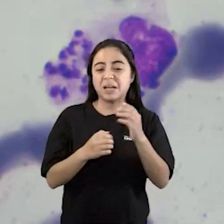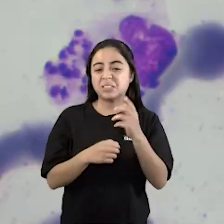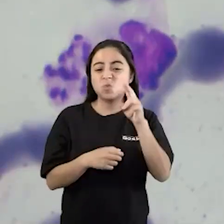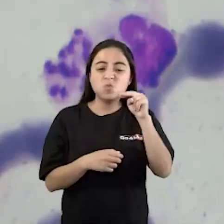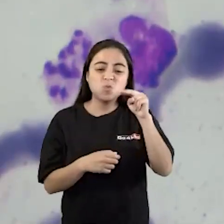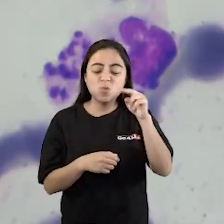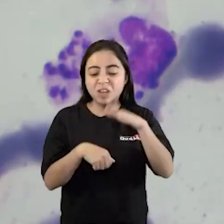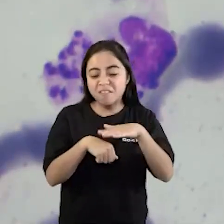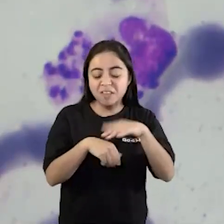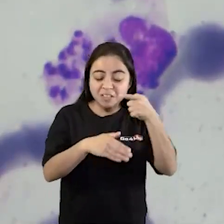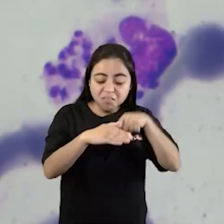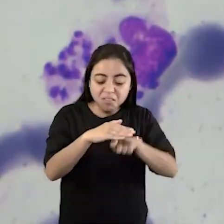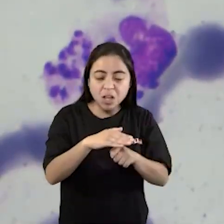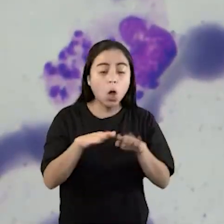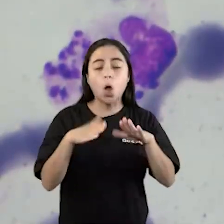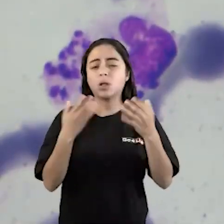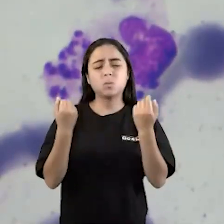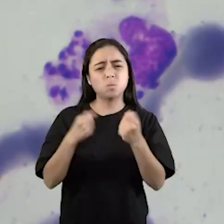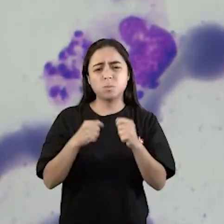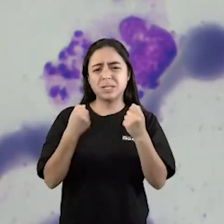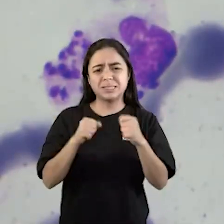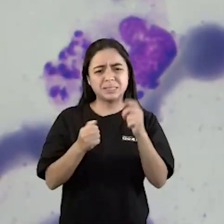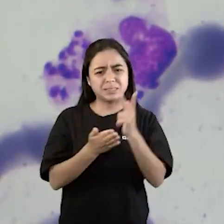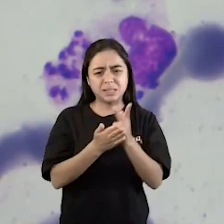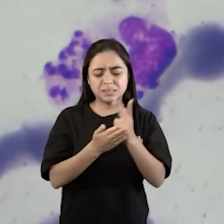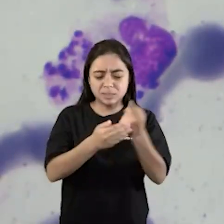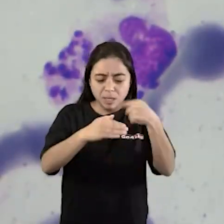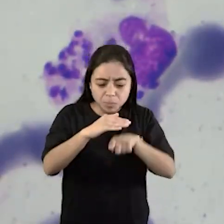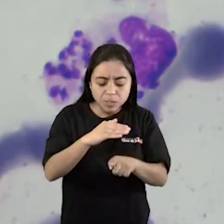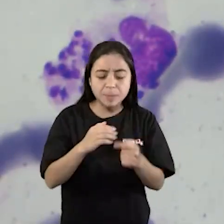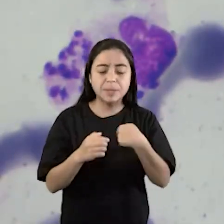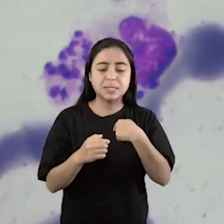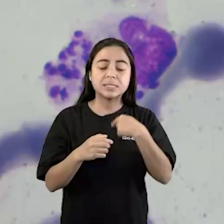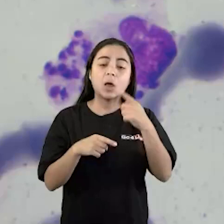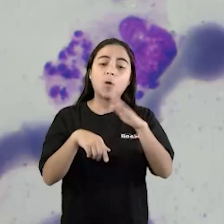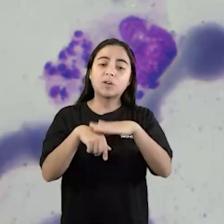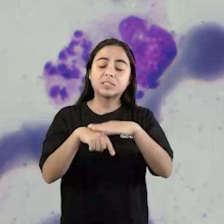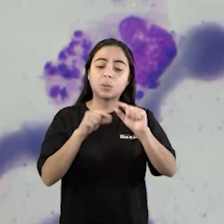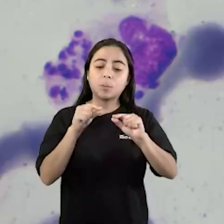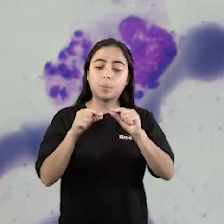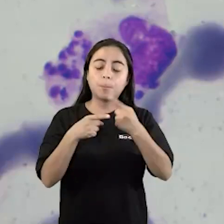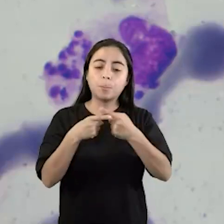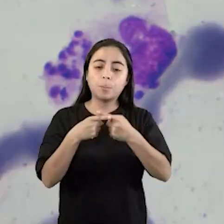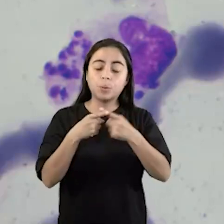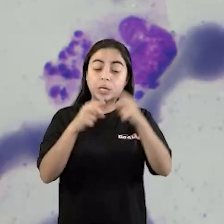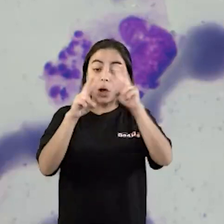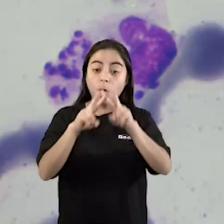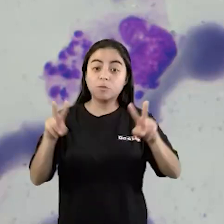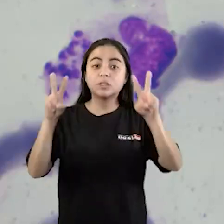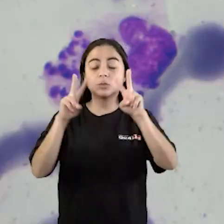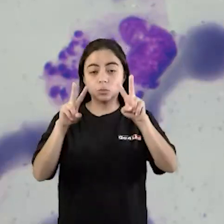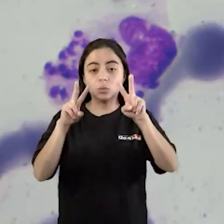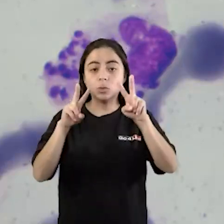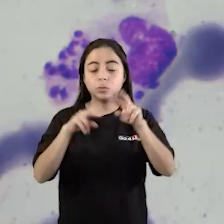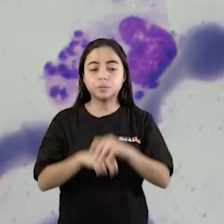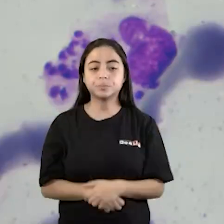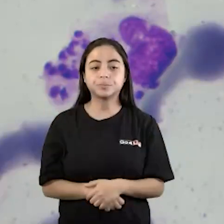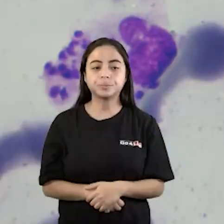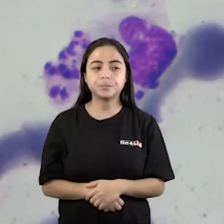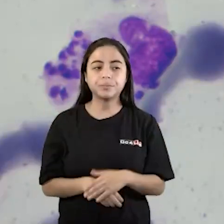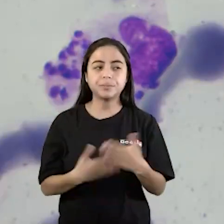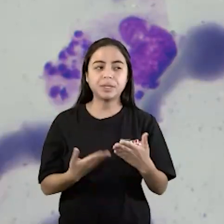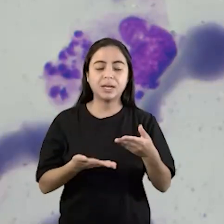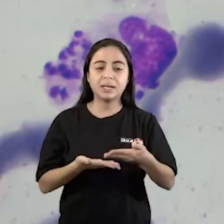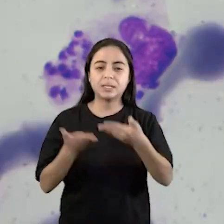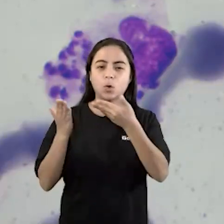imersão. Não preciso o tempo inteiro sair para a imersão, mas eu estou indo porque vai facilitar a cuidade visual de vocês. Aqui de presente para nós